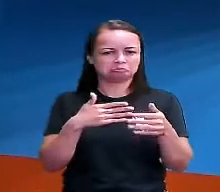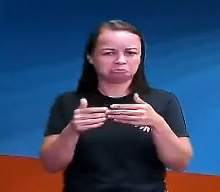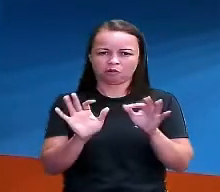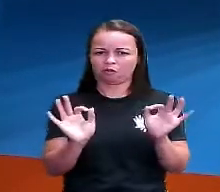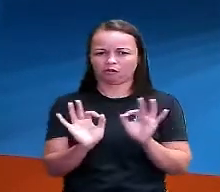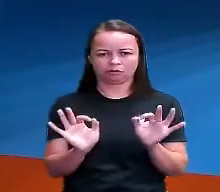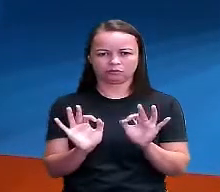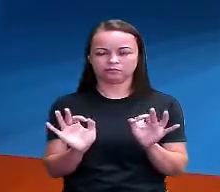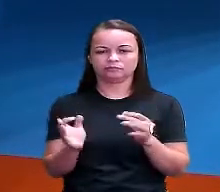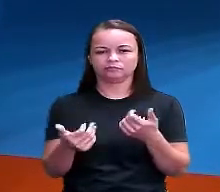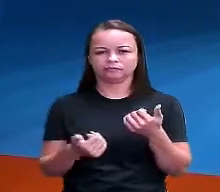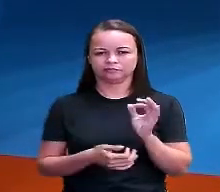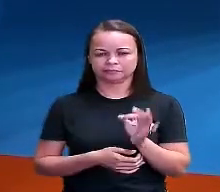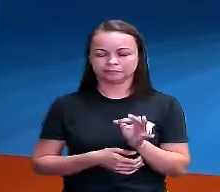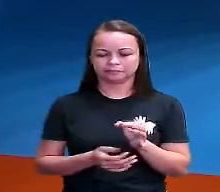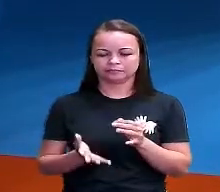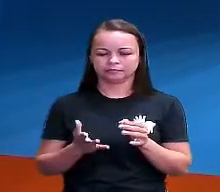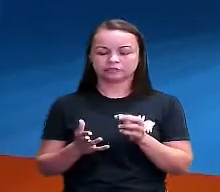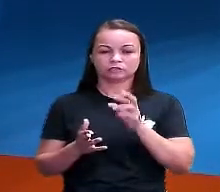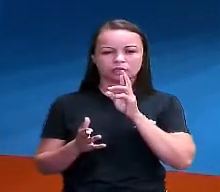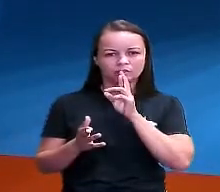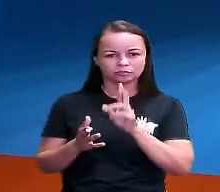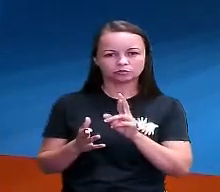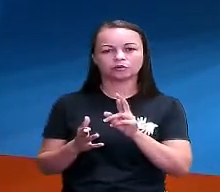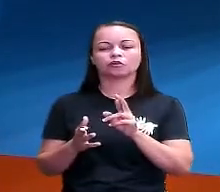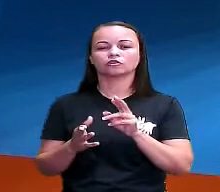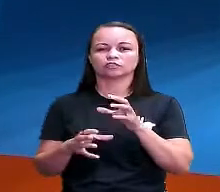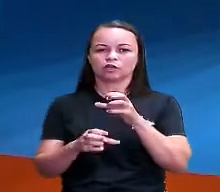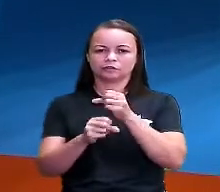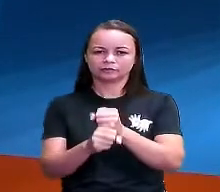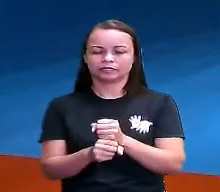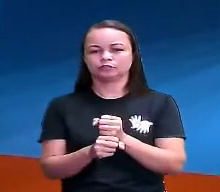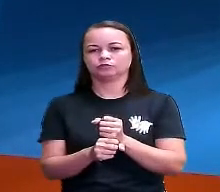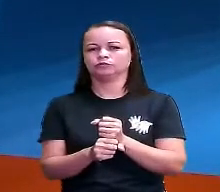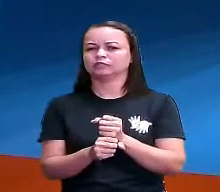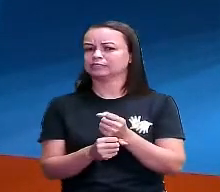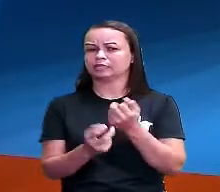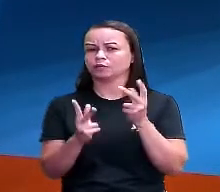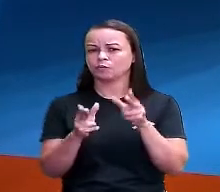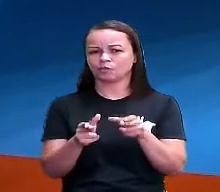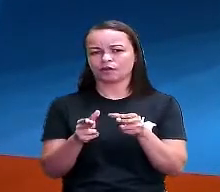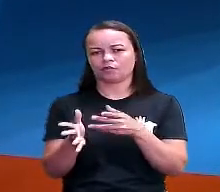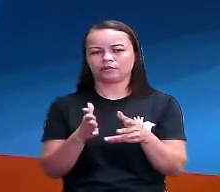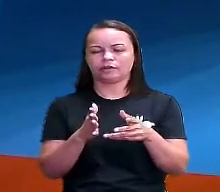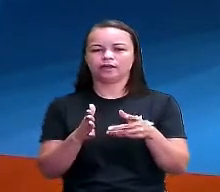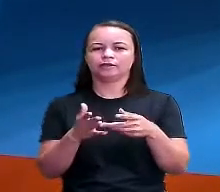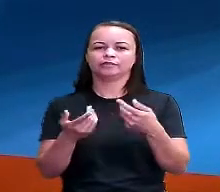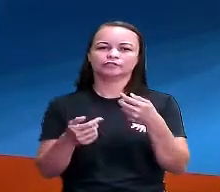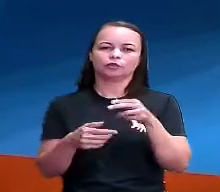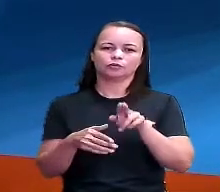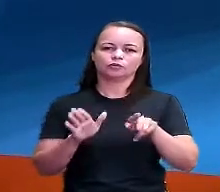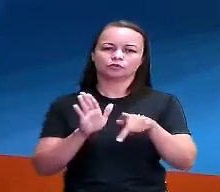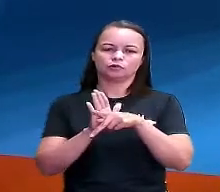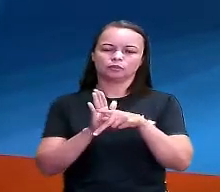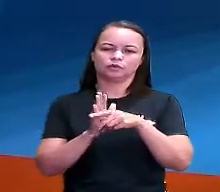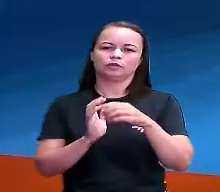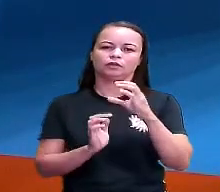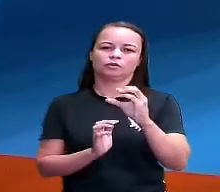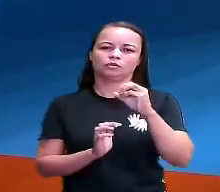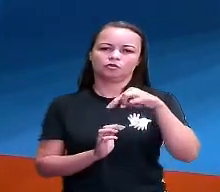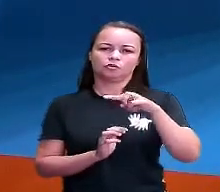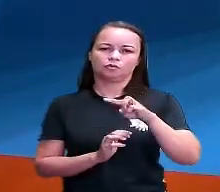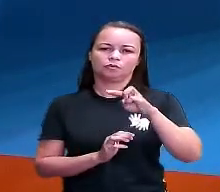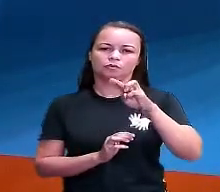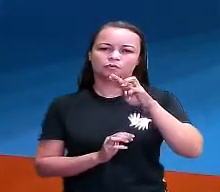não importa, tá certo? O resultado vai ser o mesmo. E aí isso a gente chama de propriedade comutativa da